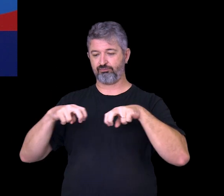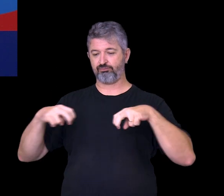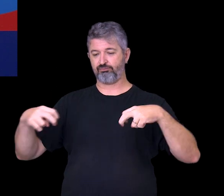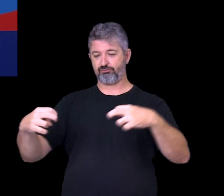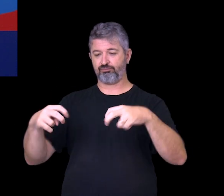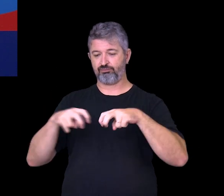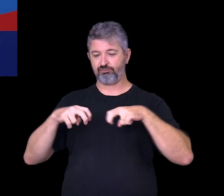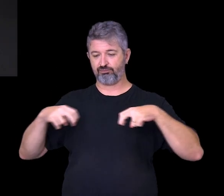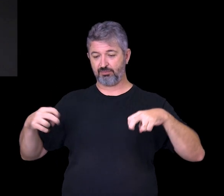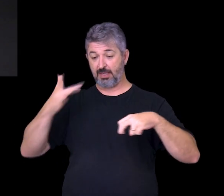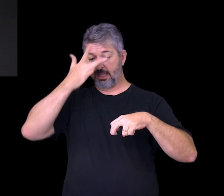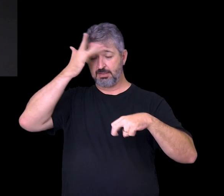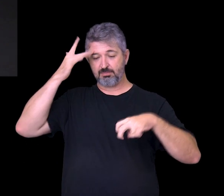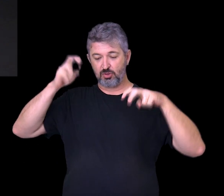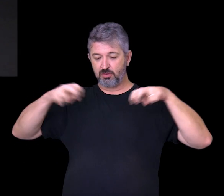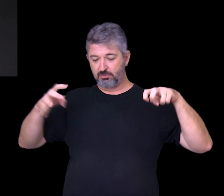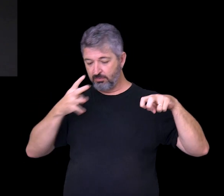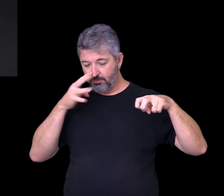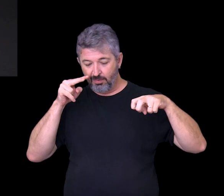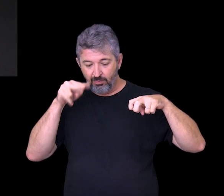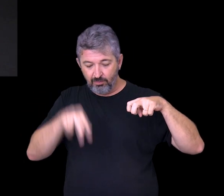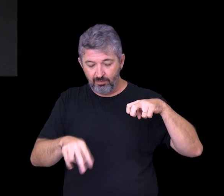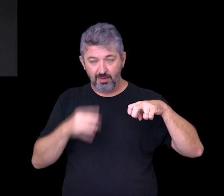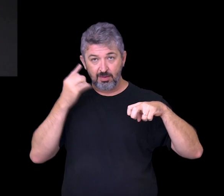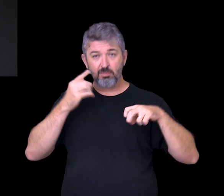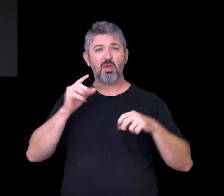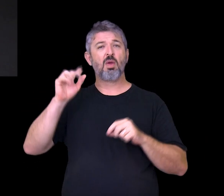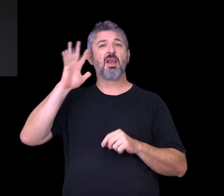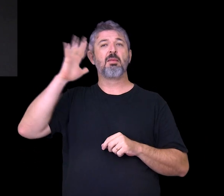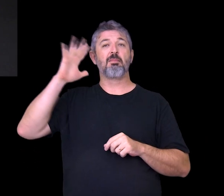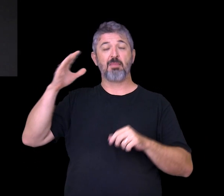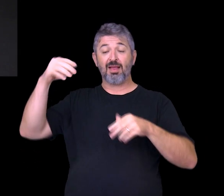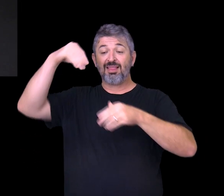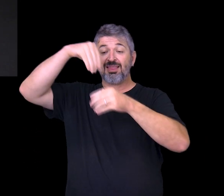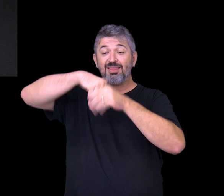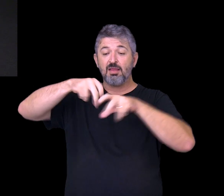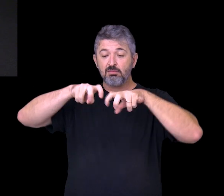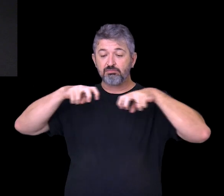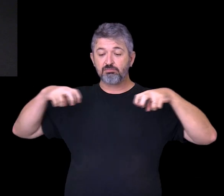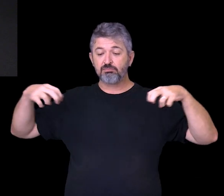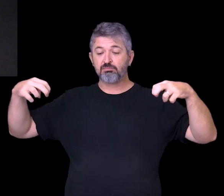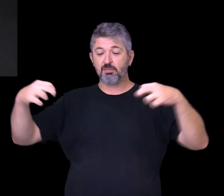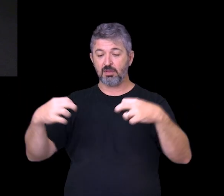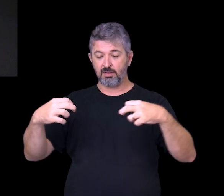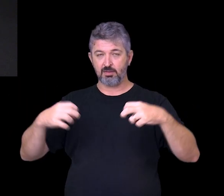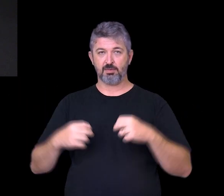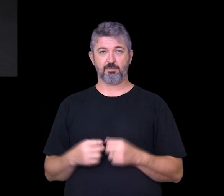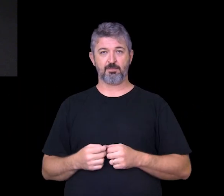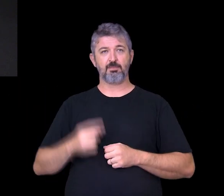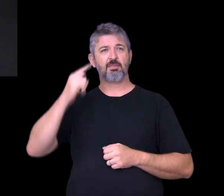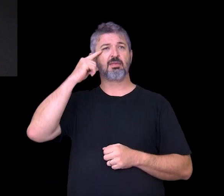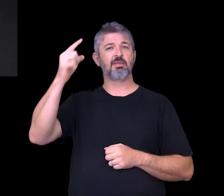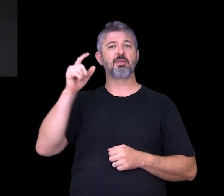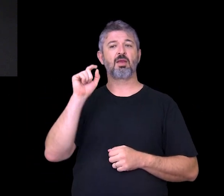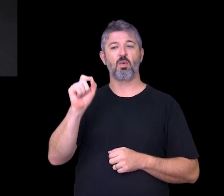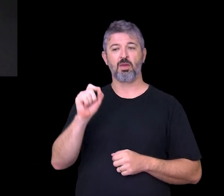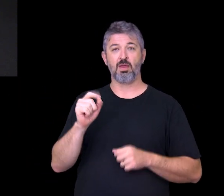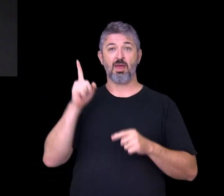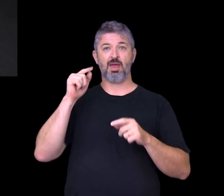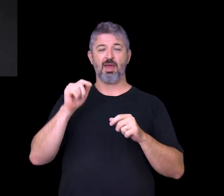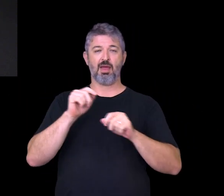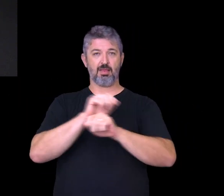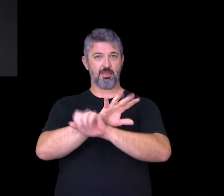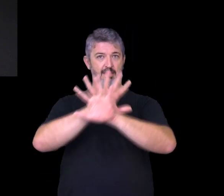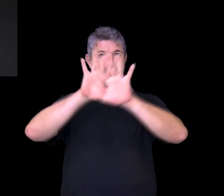O que o Niemeyer pensou quando ele projetou a parte interna deste palácio? A ideia é que fosse transparente. Aliás, todos os